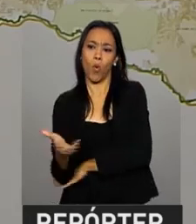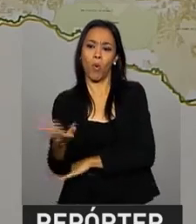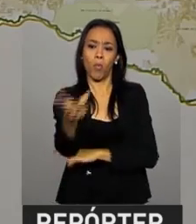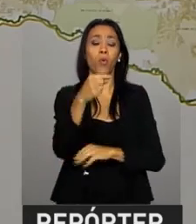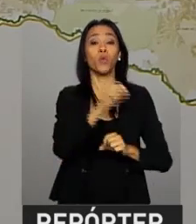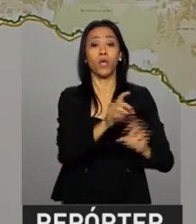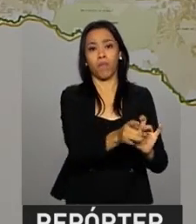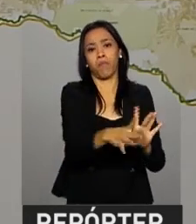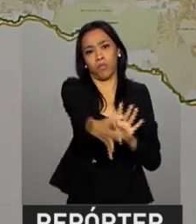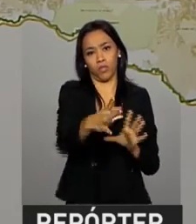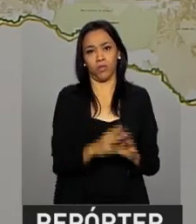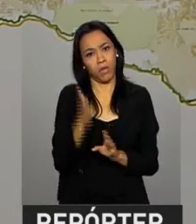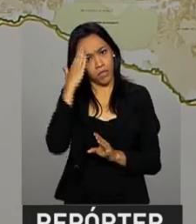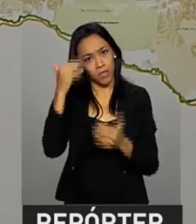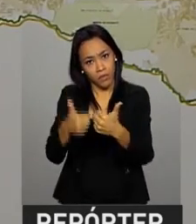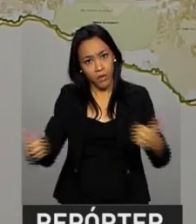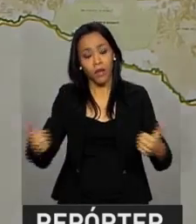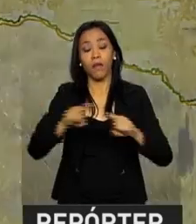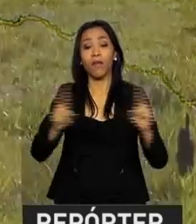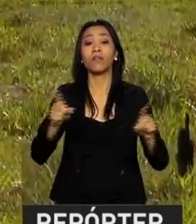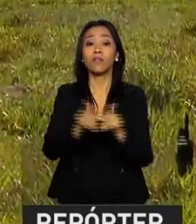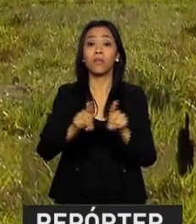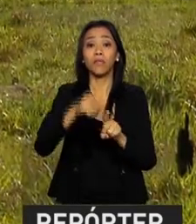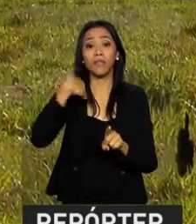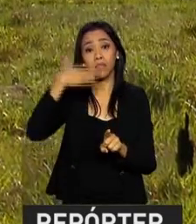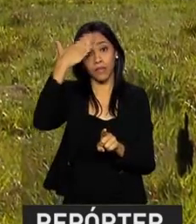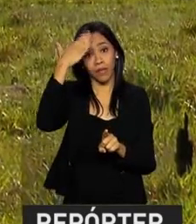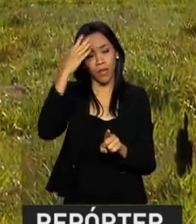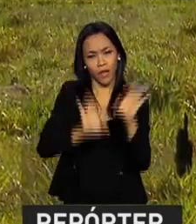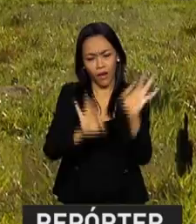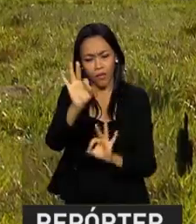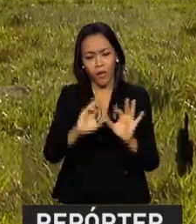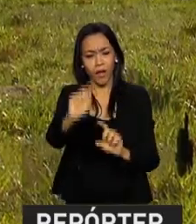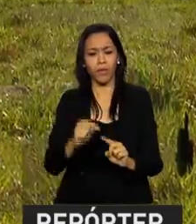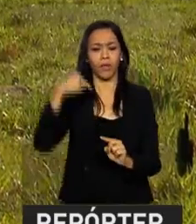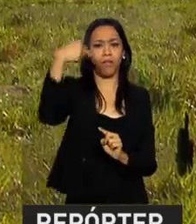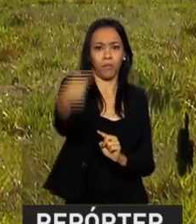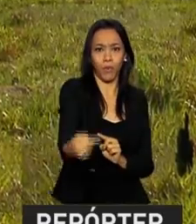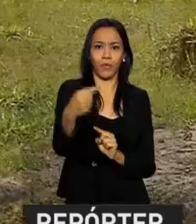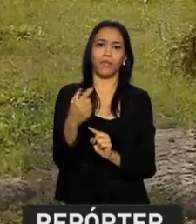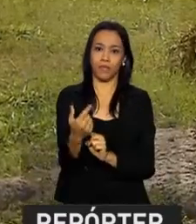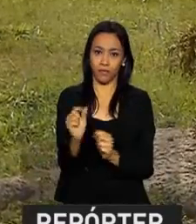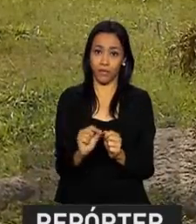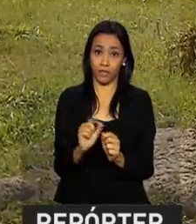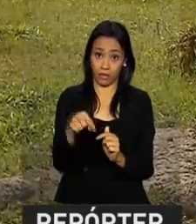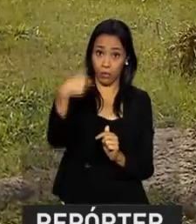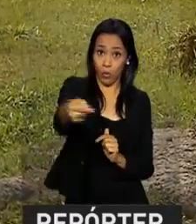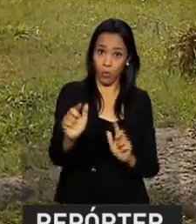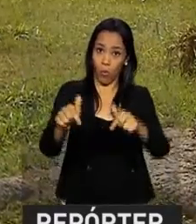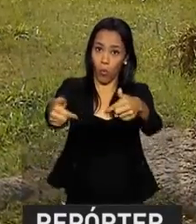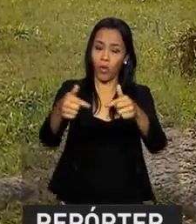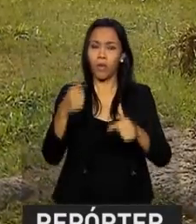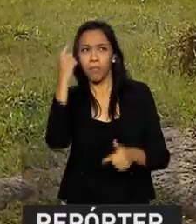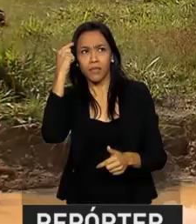supressão legal, mas também como formas de nós podermos elaborar para a próxima fase, pensar em um novo